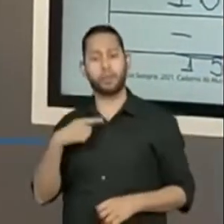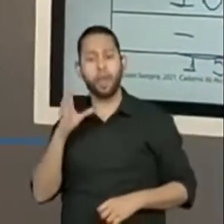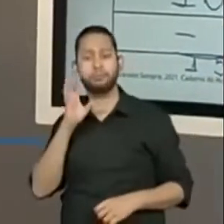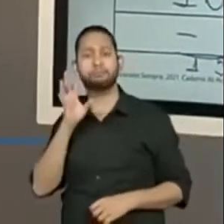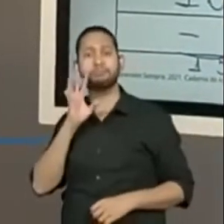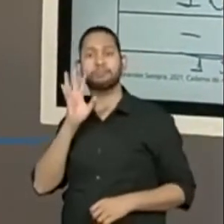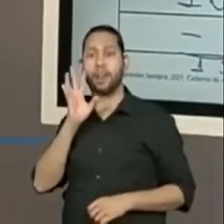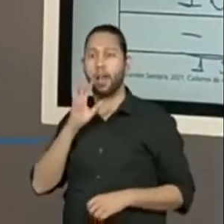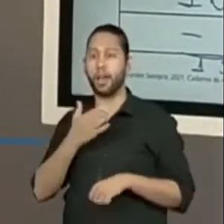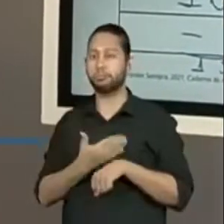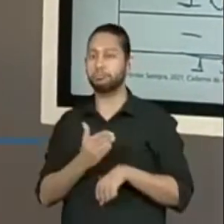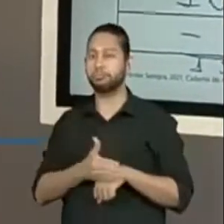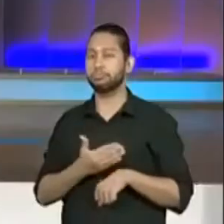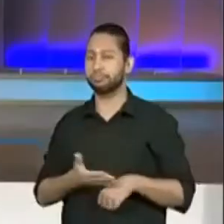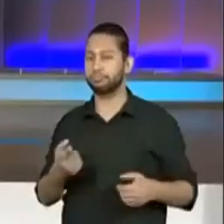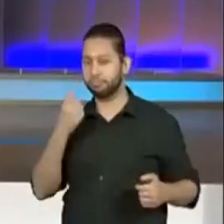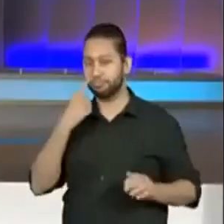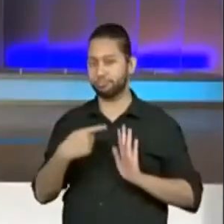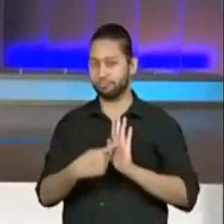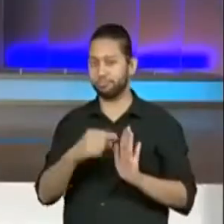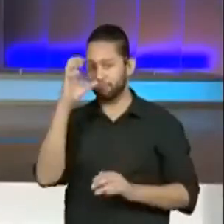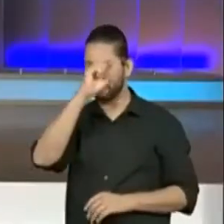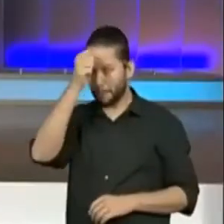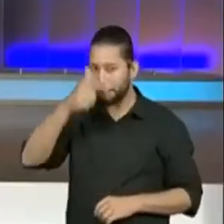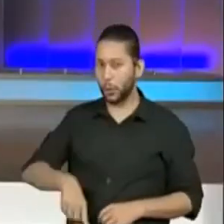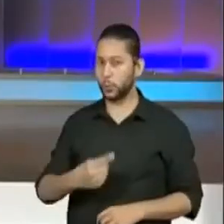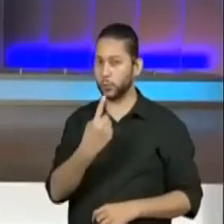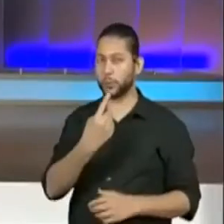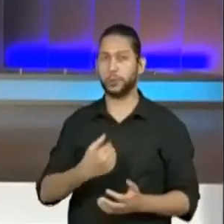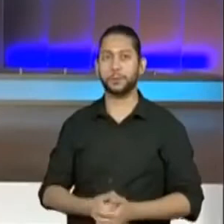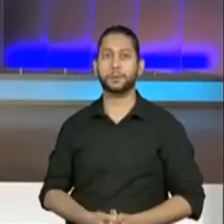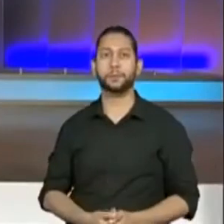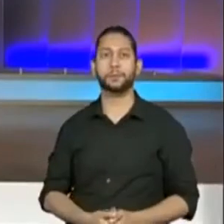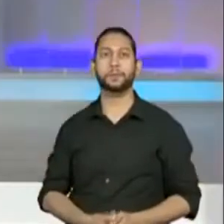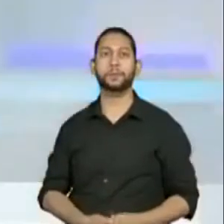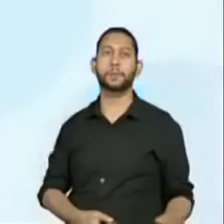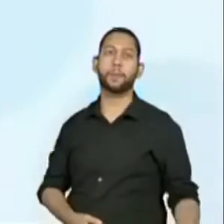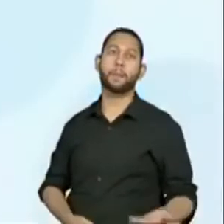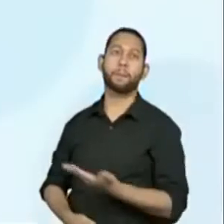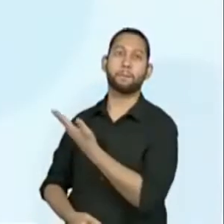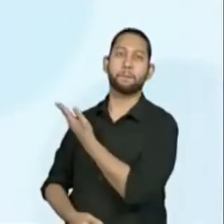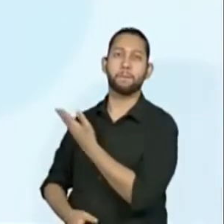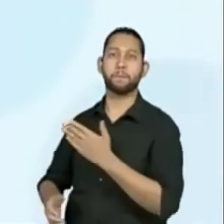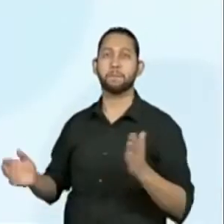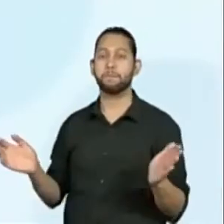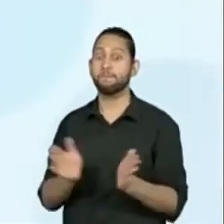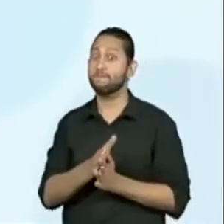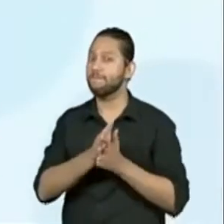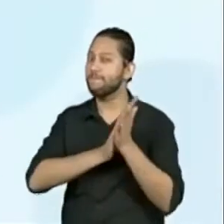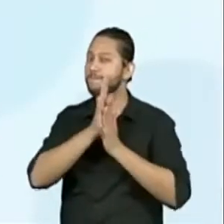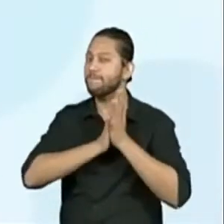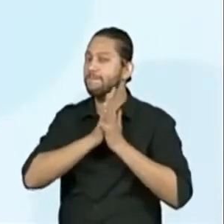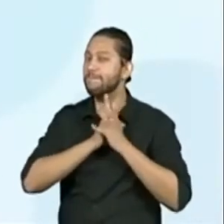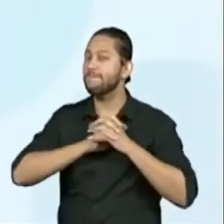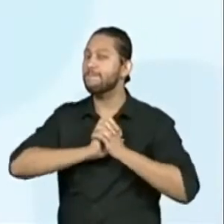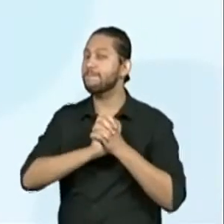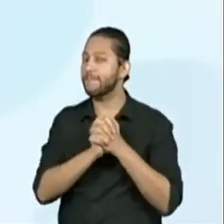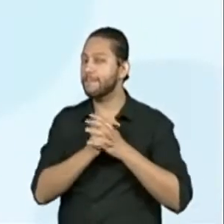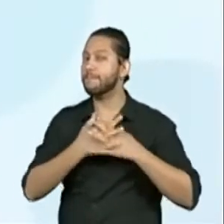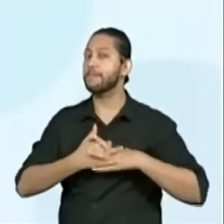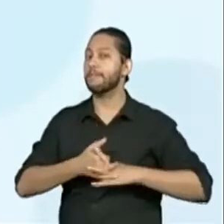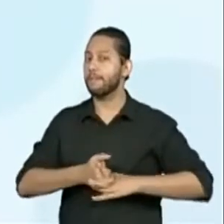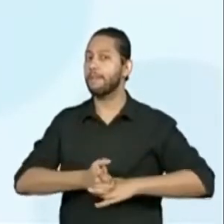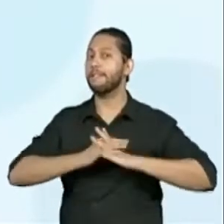eu quero que vocês prestem bastante atenção agora tá então bora lá e vamos pensar que agora